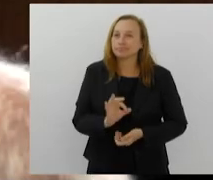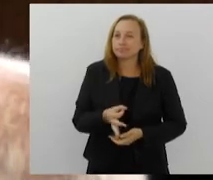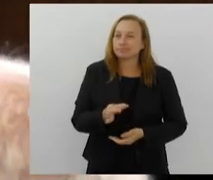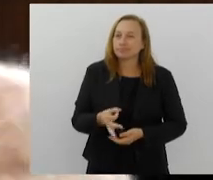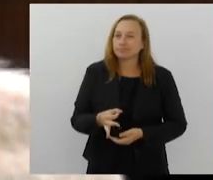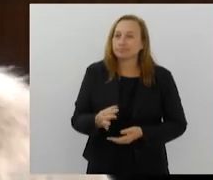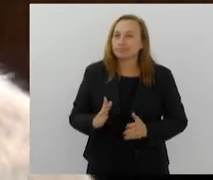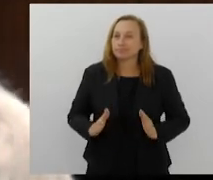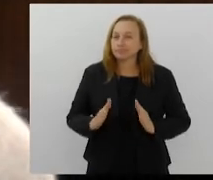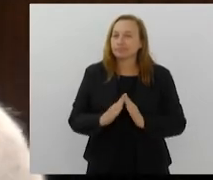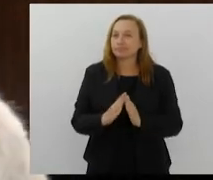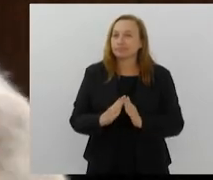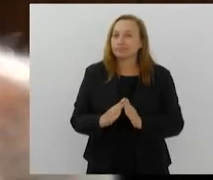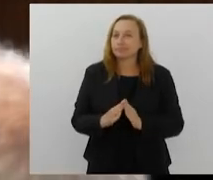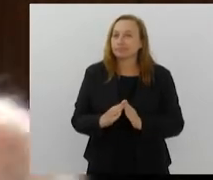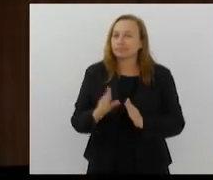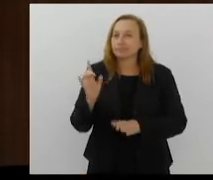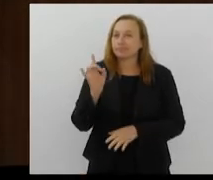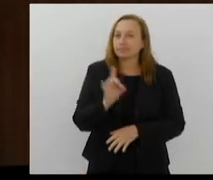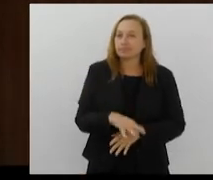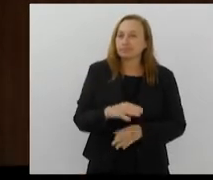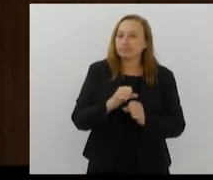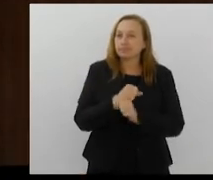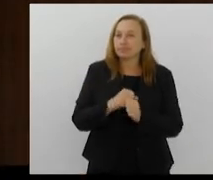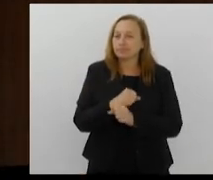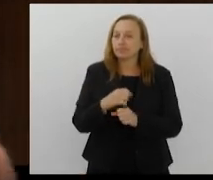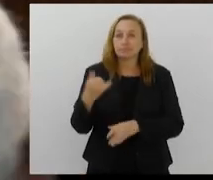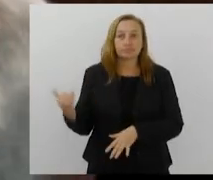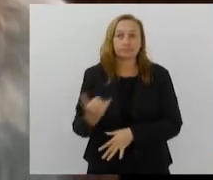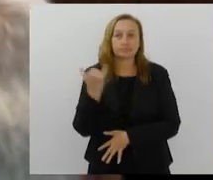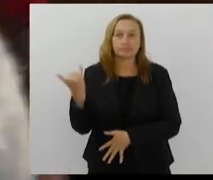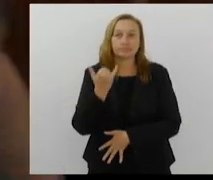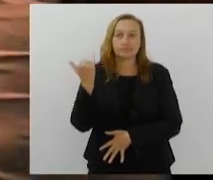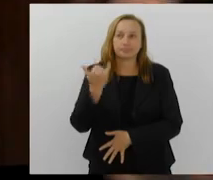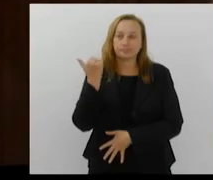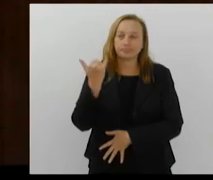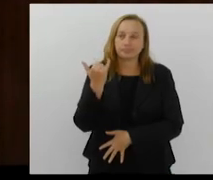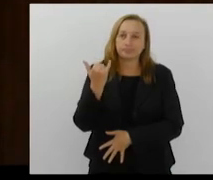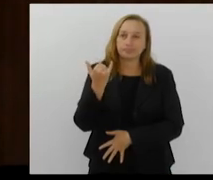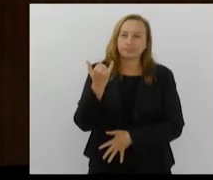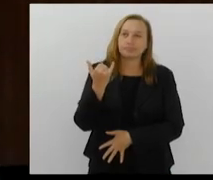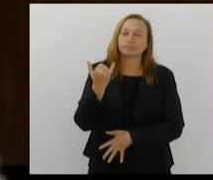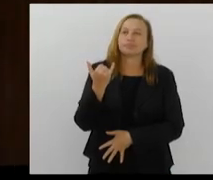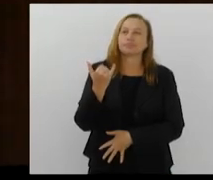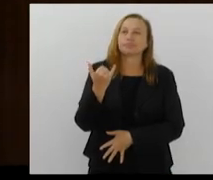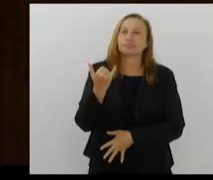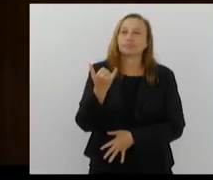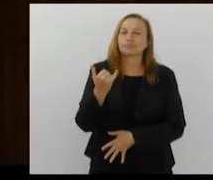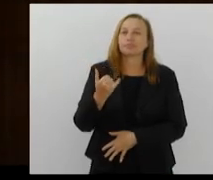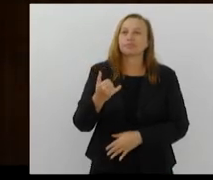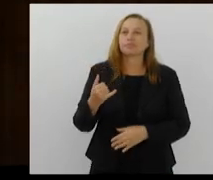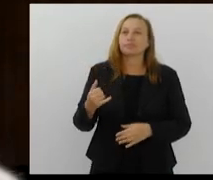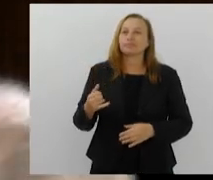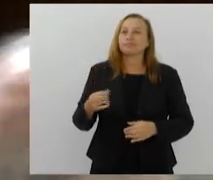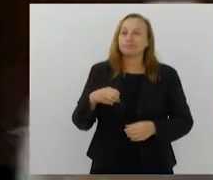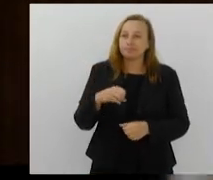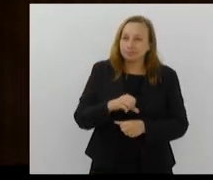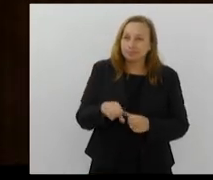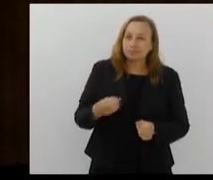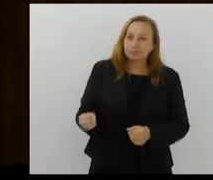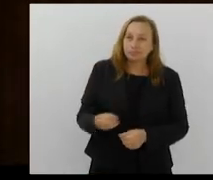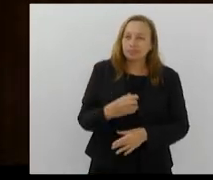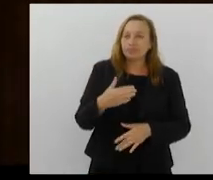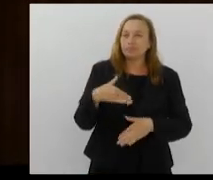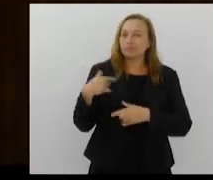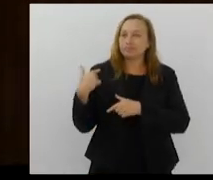essa casa tem promovido nos últimos anos como super importante para a manutenção da nossa tradição, que é uma